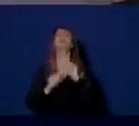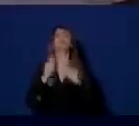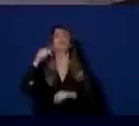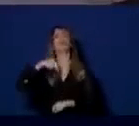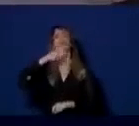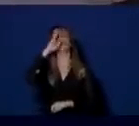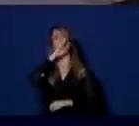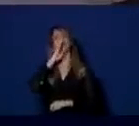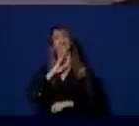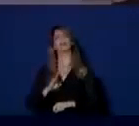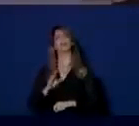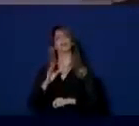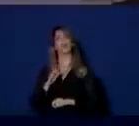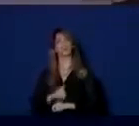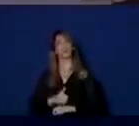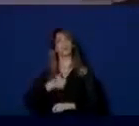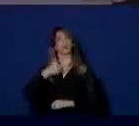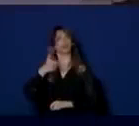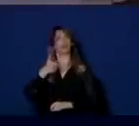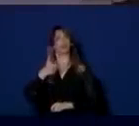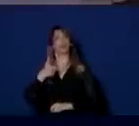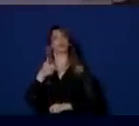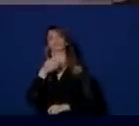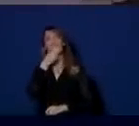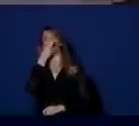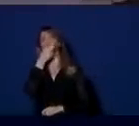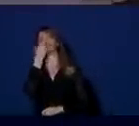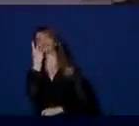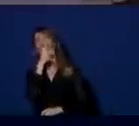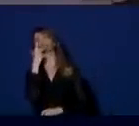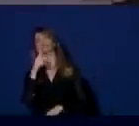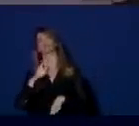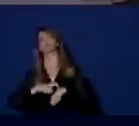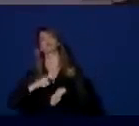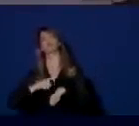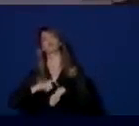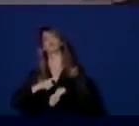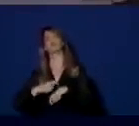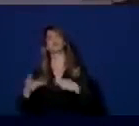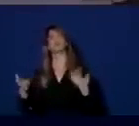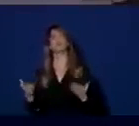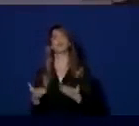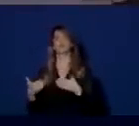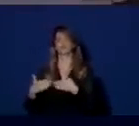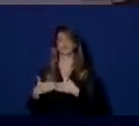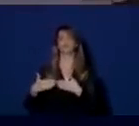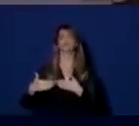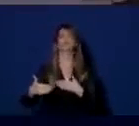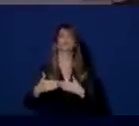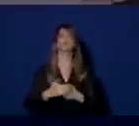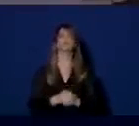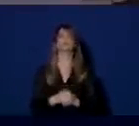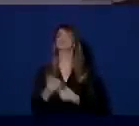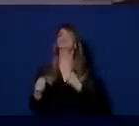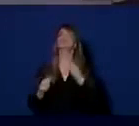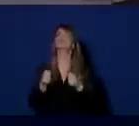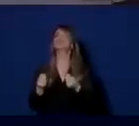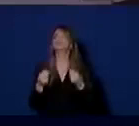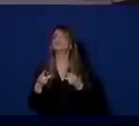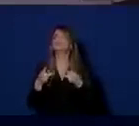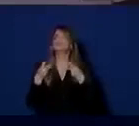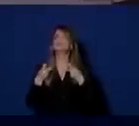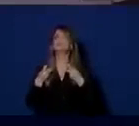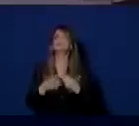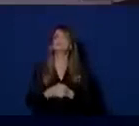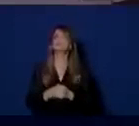Brasil que teve essa melhoria? Qual a sua visão desse momento e, daqui para frente, como é que a gente vê,